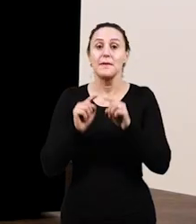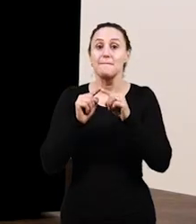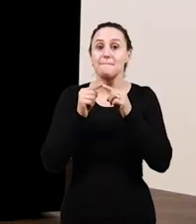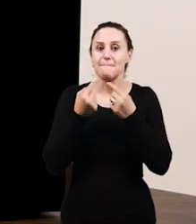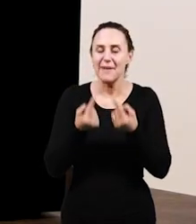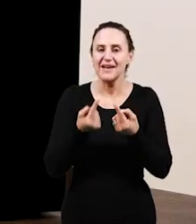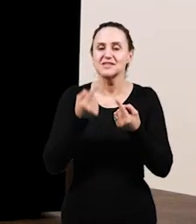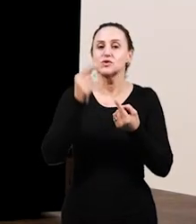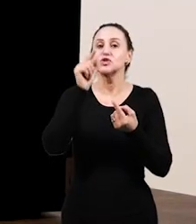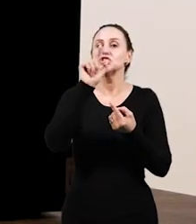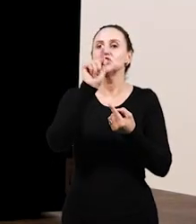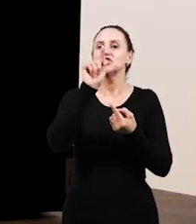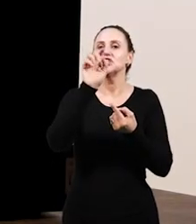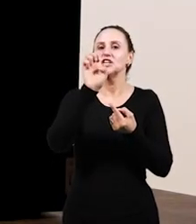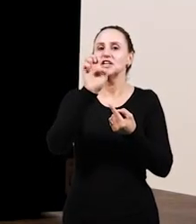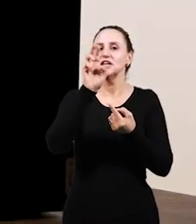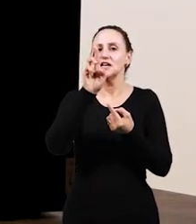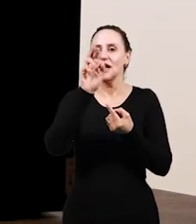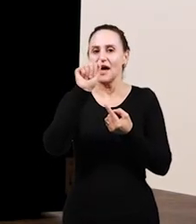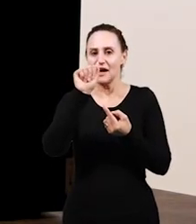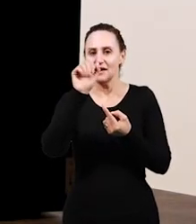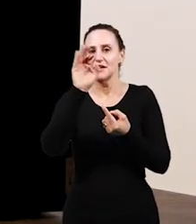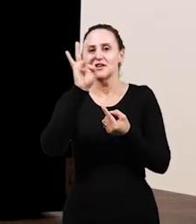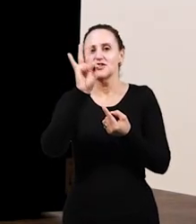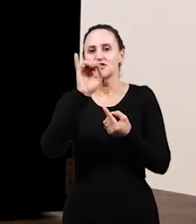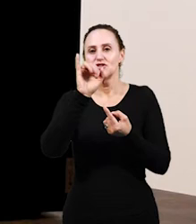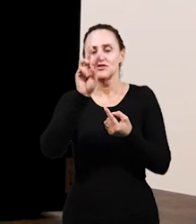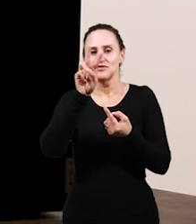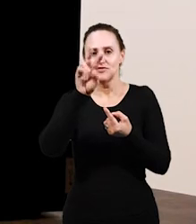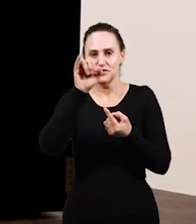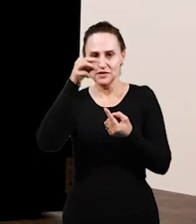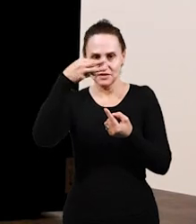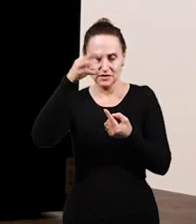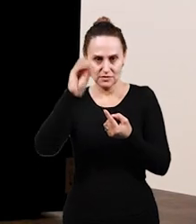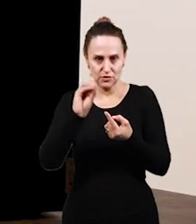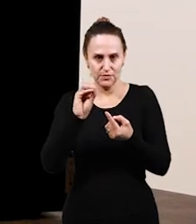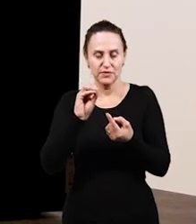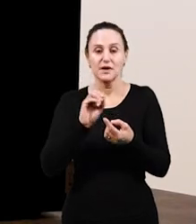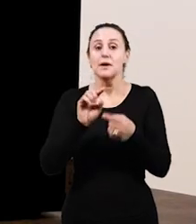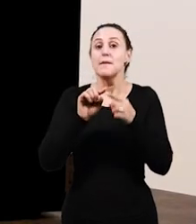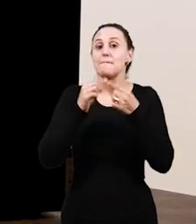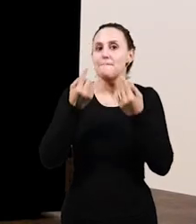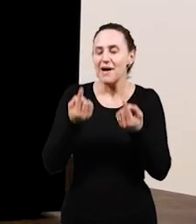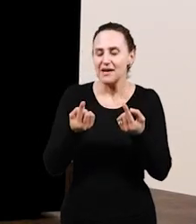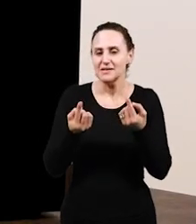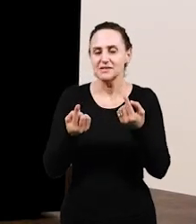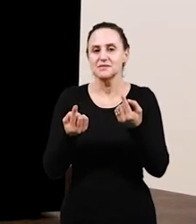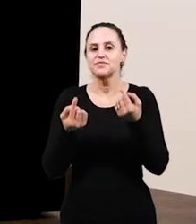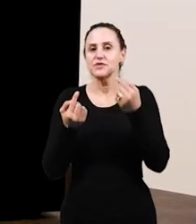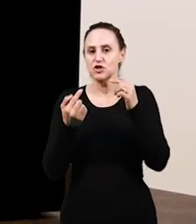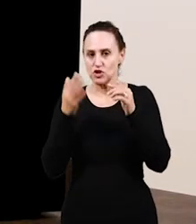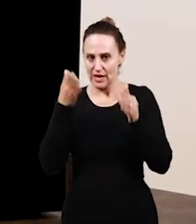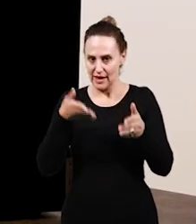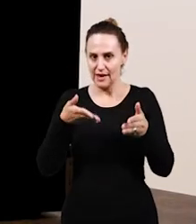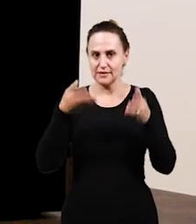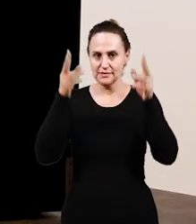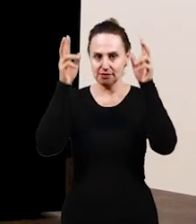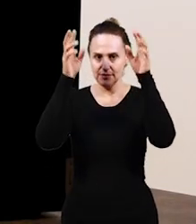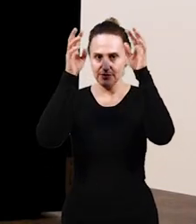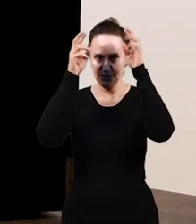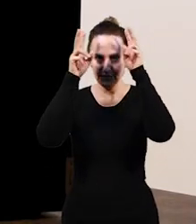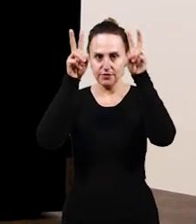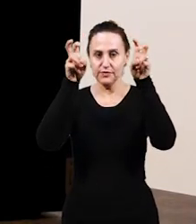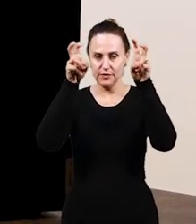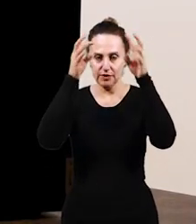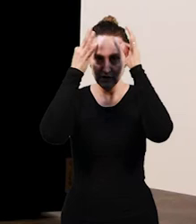alguma outra teoria formalista então a gente costuma dizer que o funcionalismo e ela ela se desenvolveu dentro do